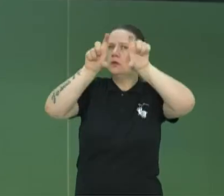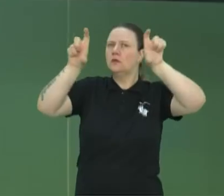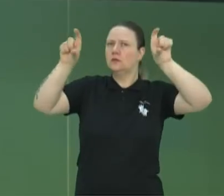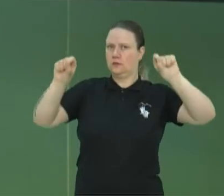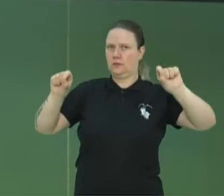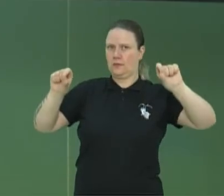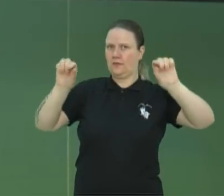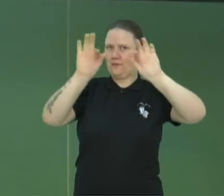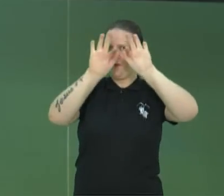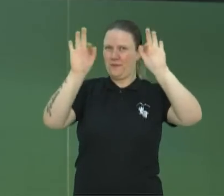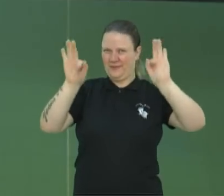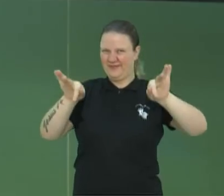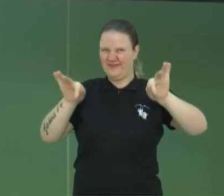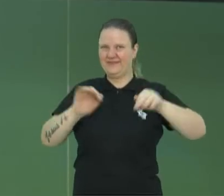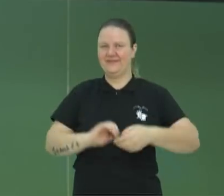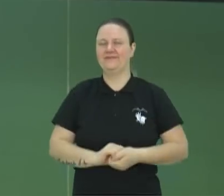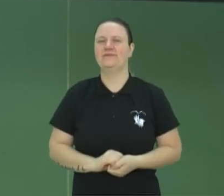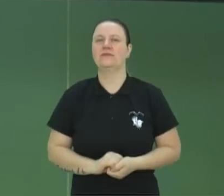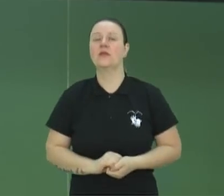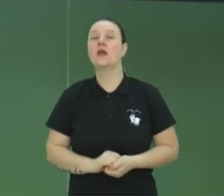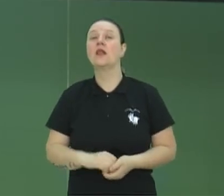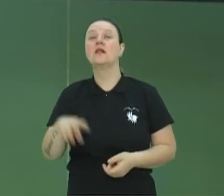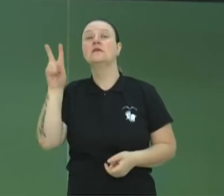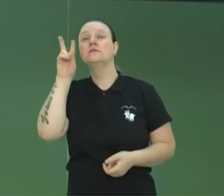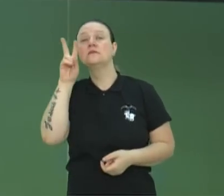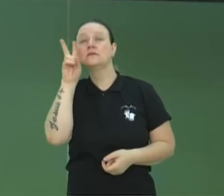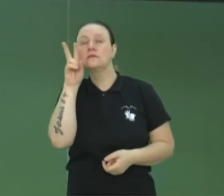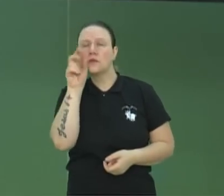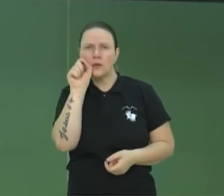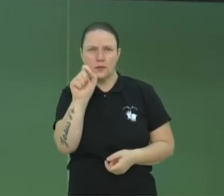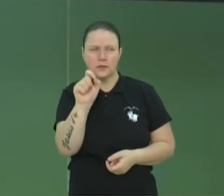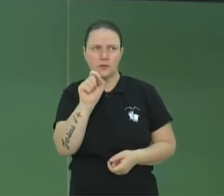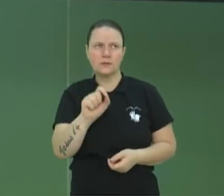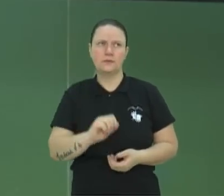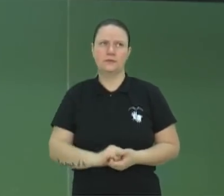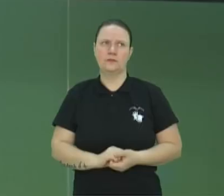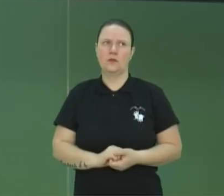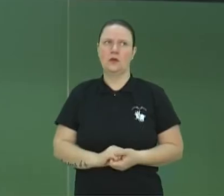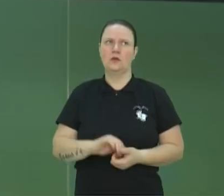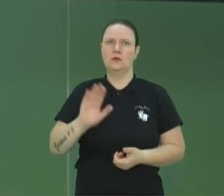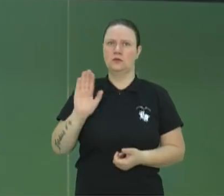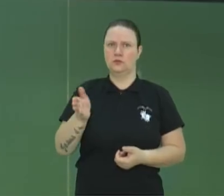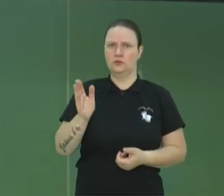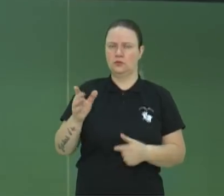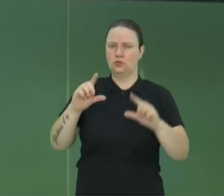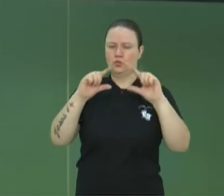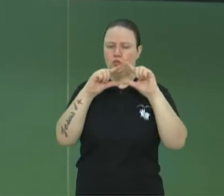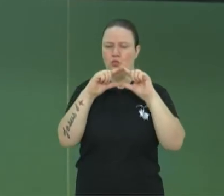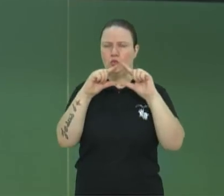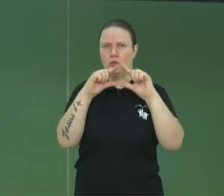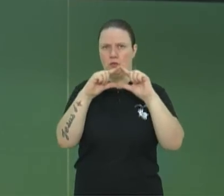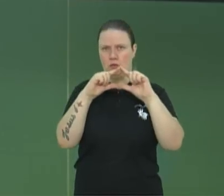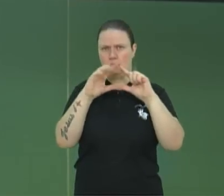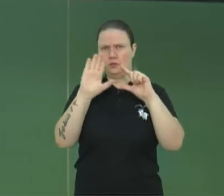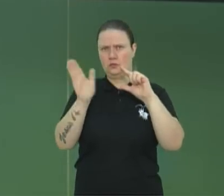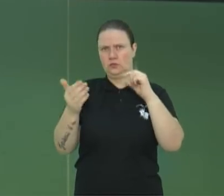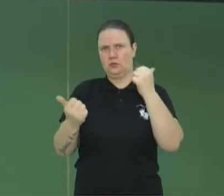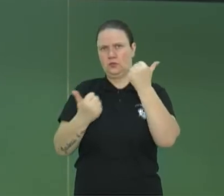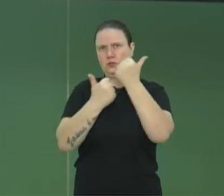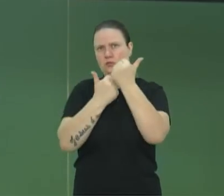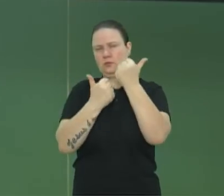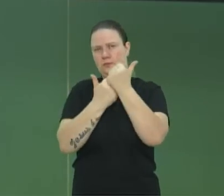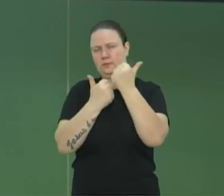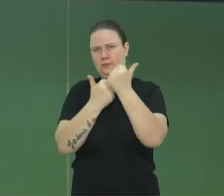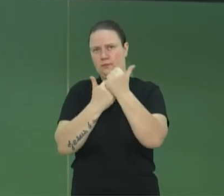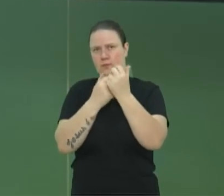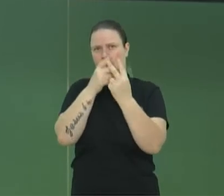Aqui a fórmula de Bhaskara, para quem não lembra dela, né? E já está o valor de delta substituído embaixo da raiz, ali dentro da raiz da